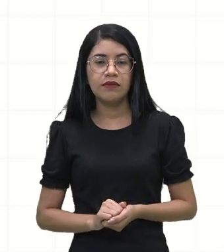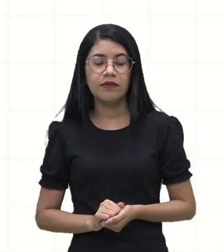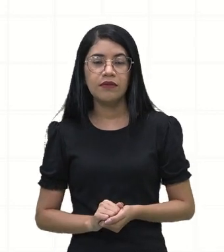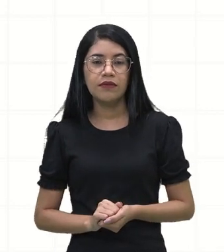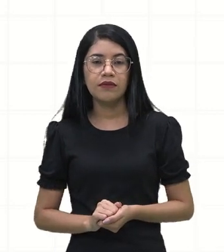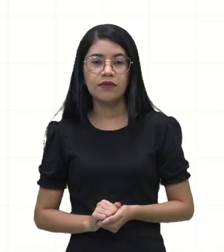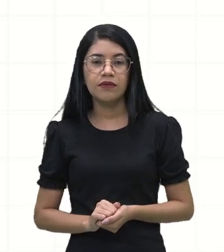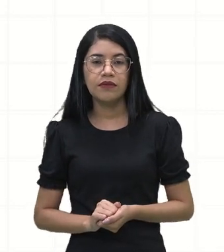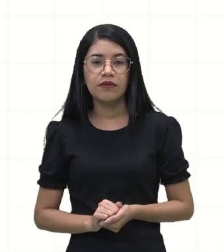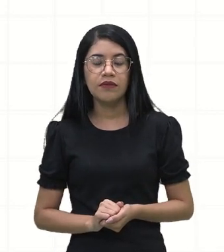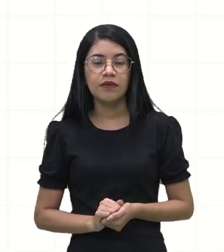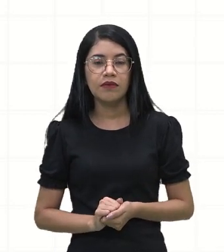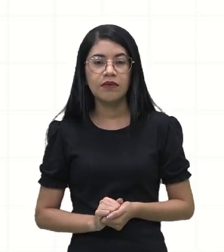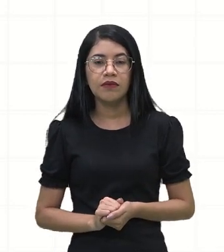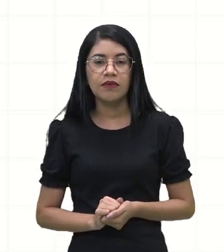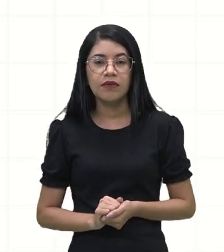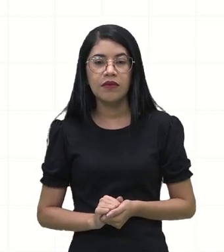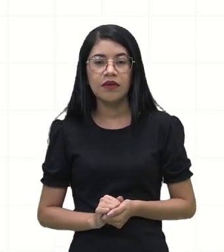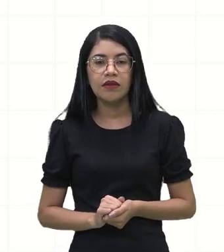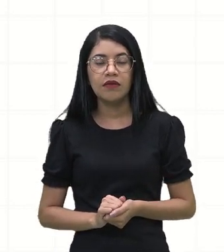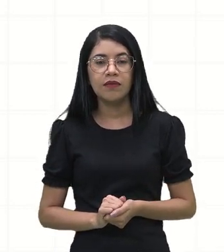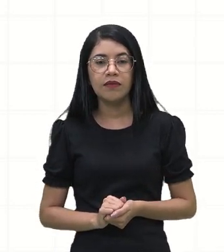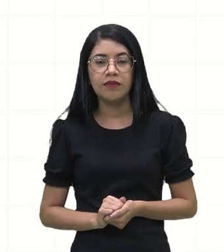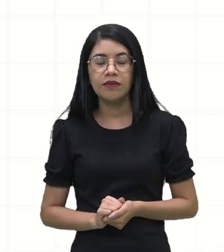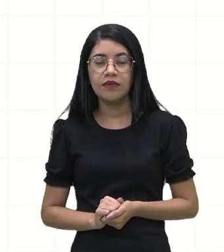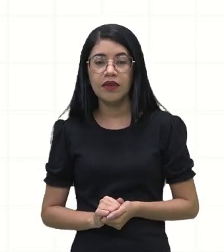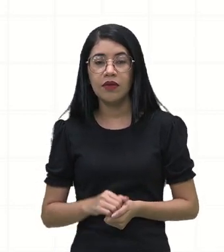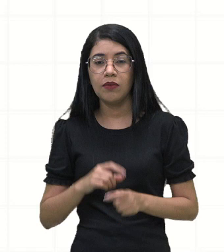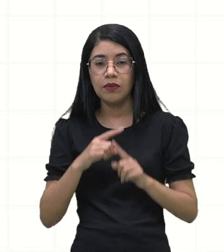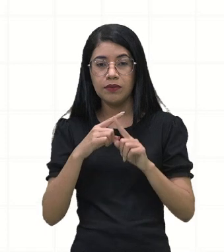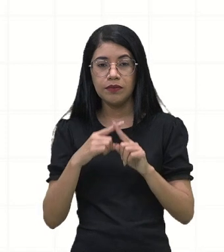essa multiplicação aqui primeiro. Nós estamos multiplicando